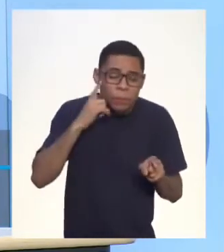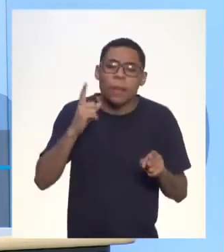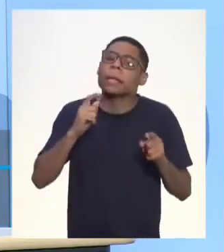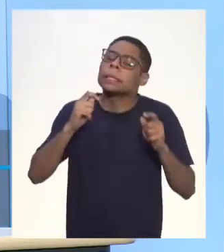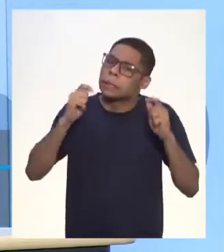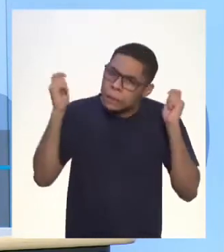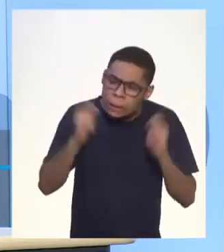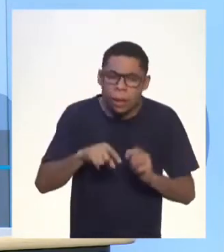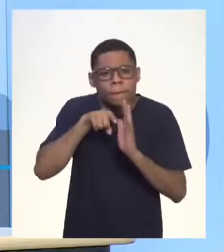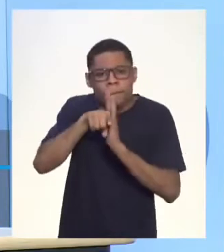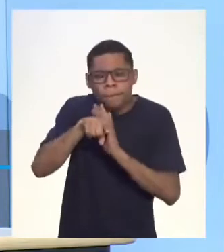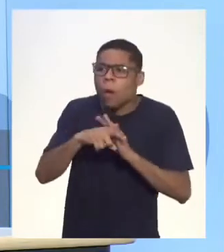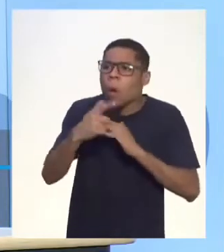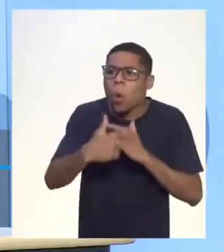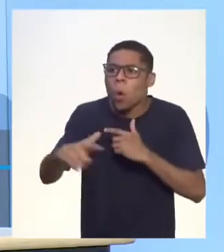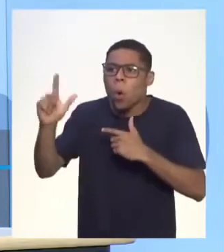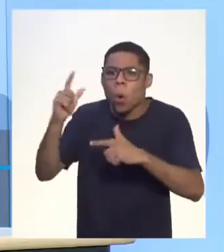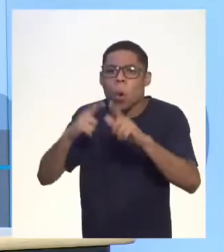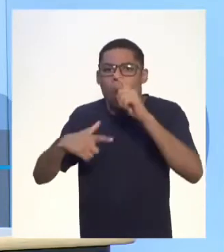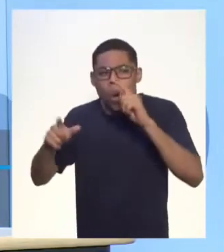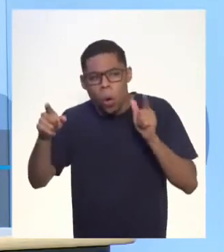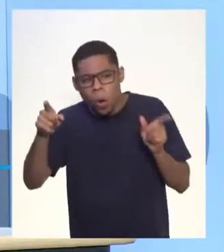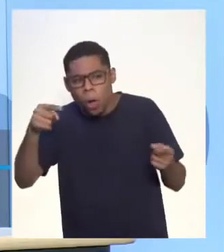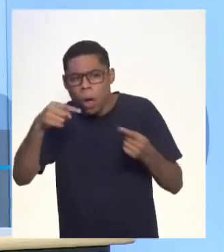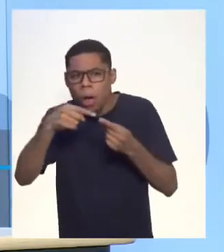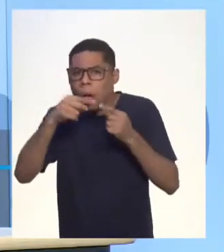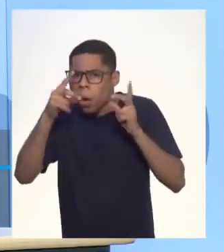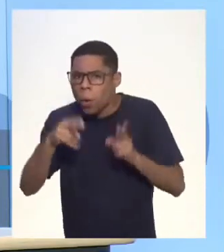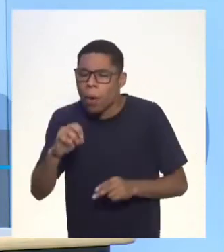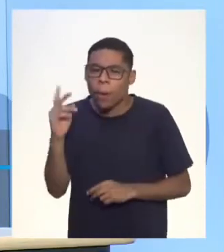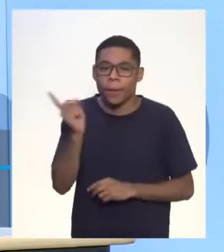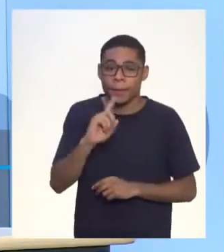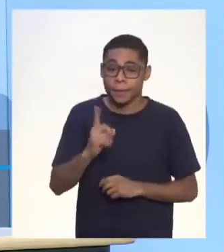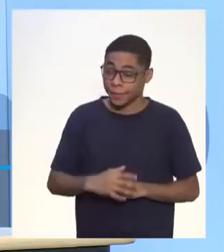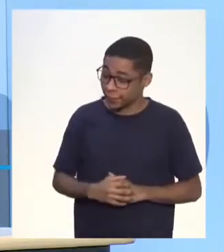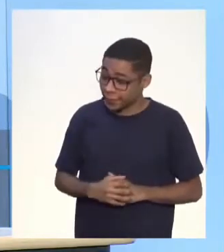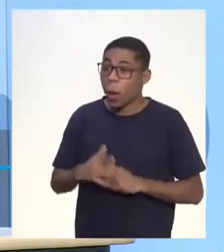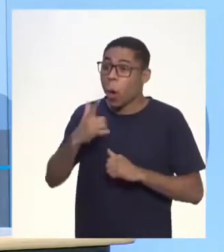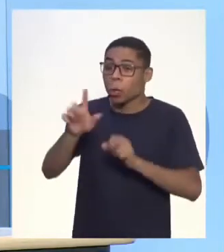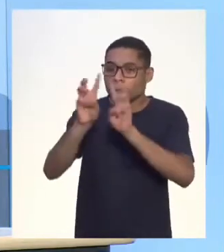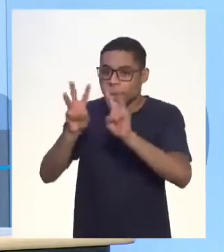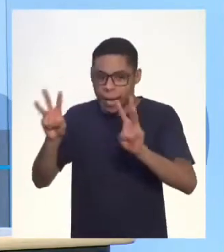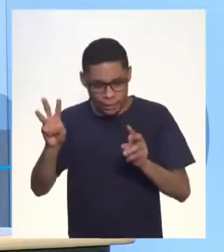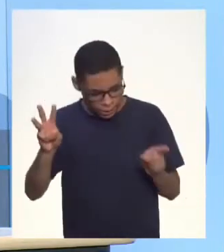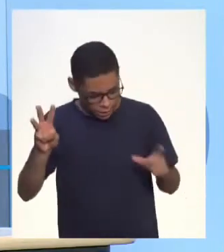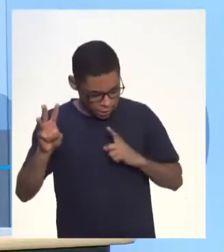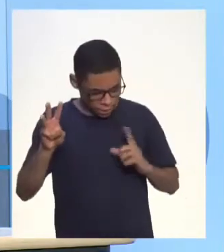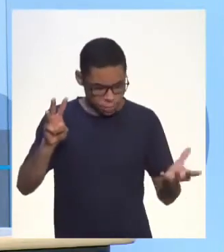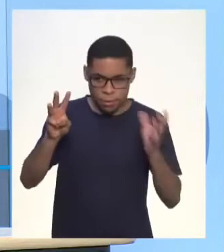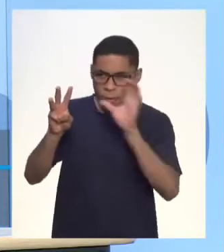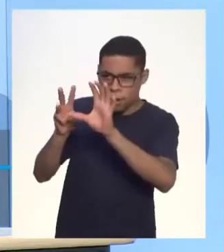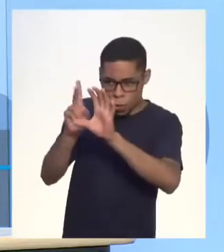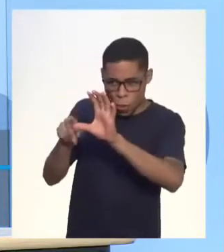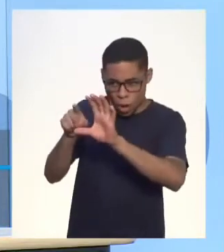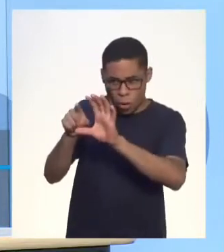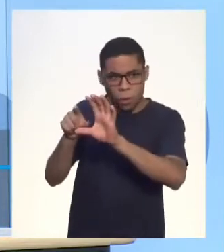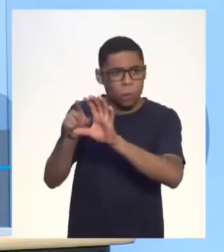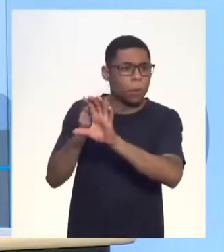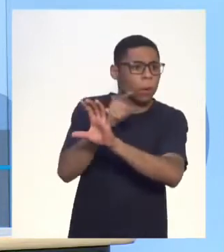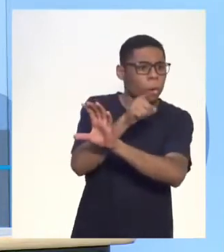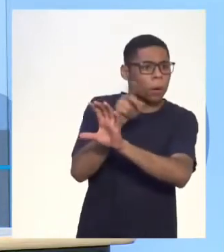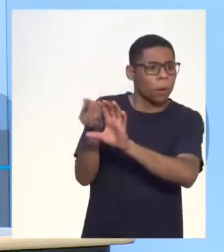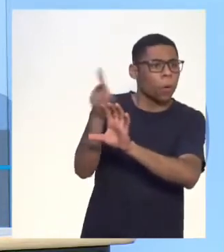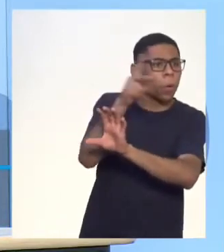consultar outras fontes da mesma notícia. Isso é uma coisa bem bacana, né? Porque se você pega aquela notícia e você procura